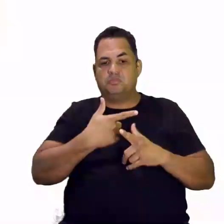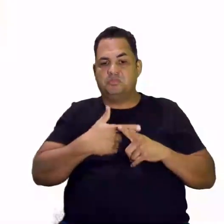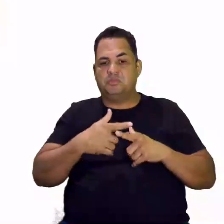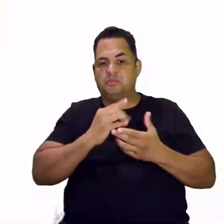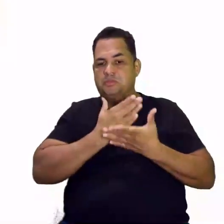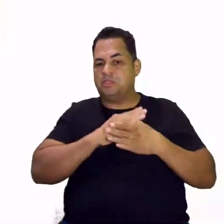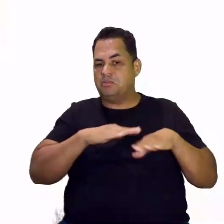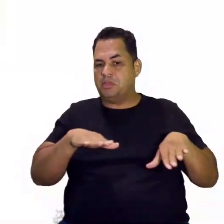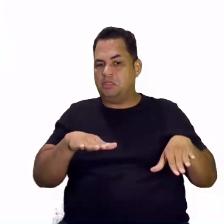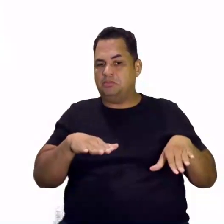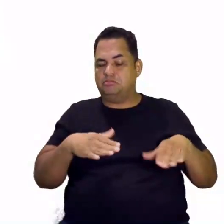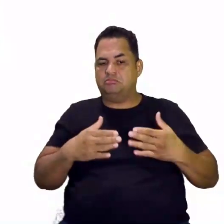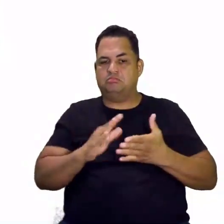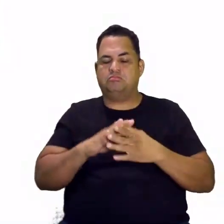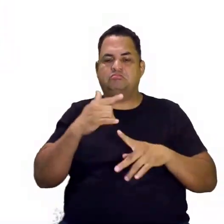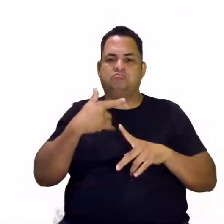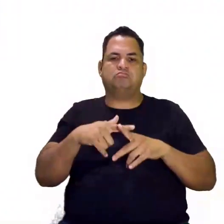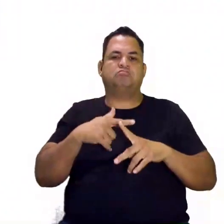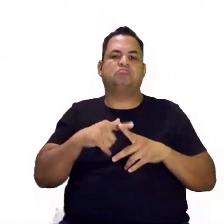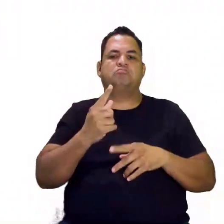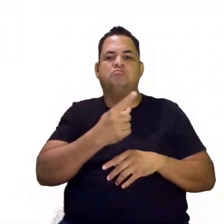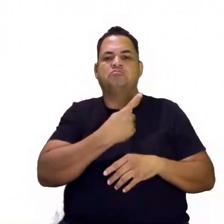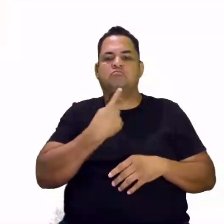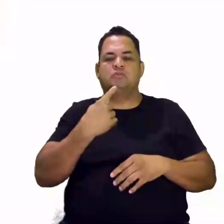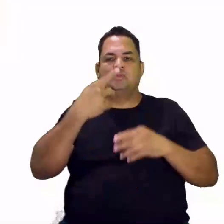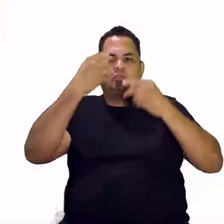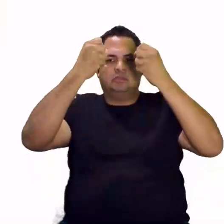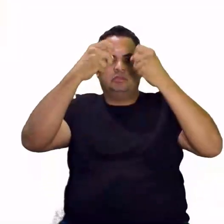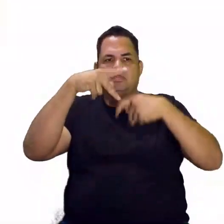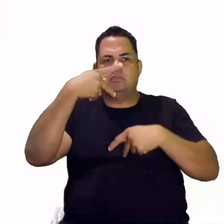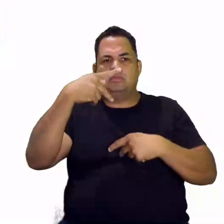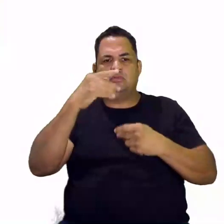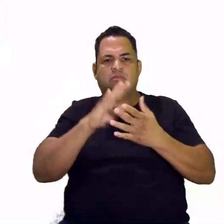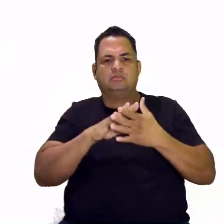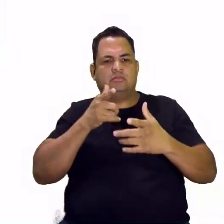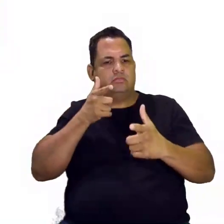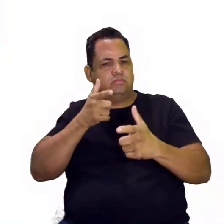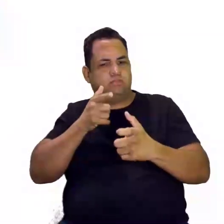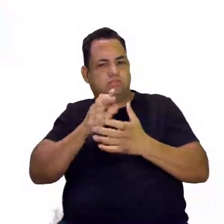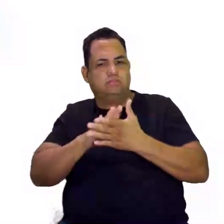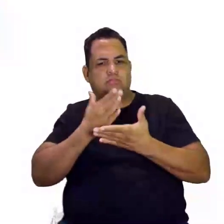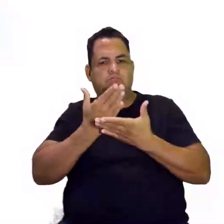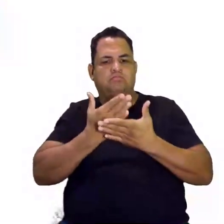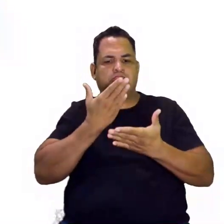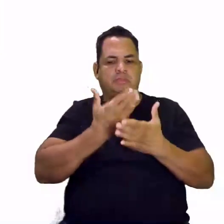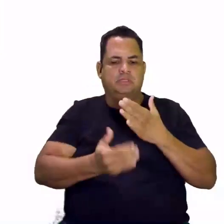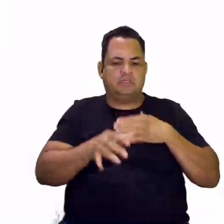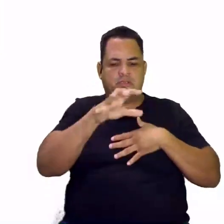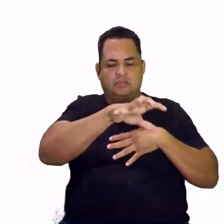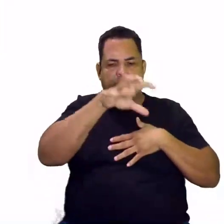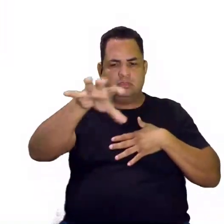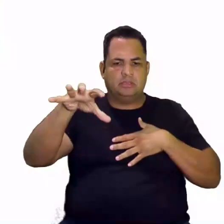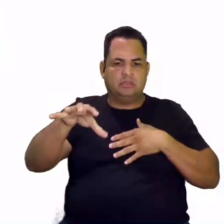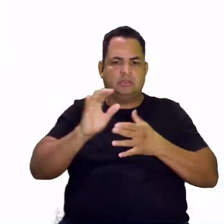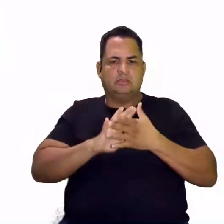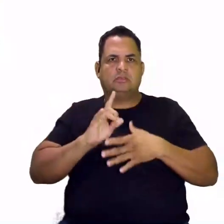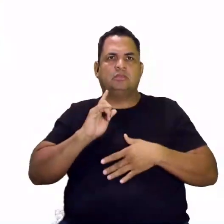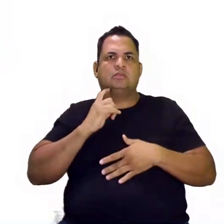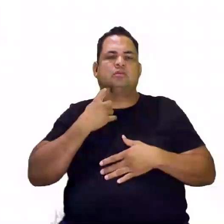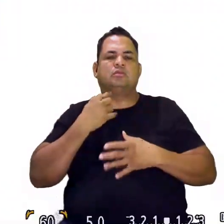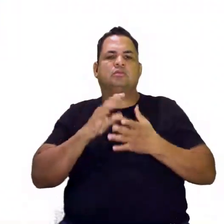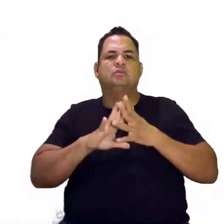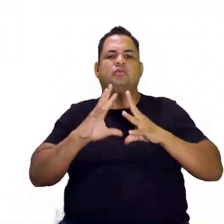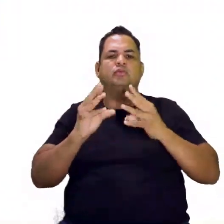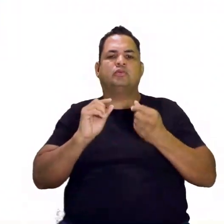extinção. Por todos esses fatores que nós mencionamos anteriormente, caça, perda de hábitat, contaminação, tá?